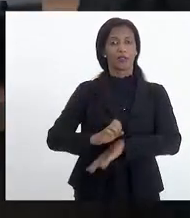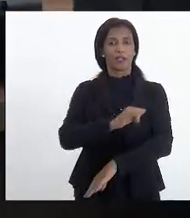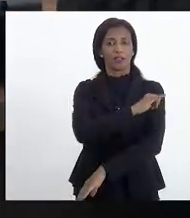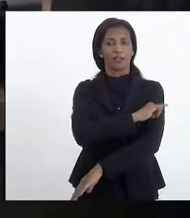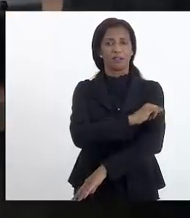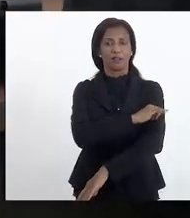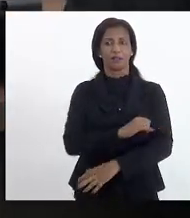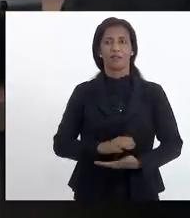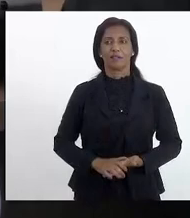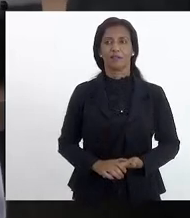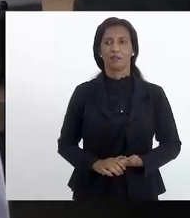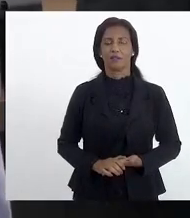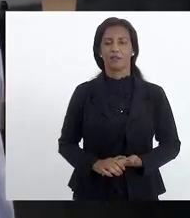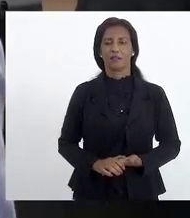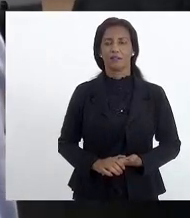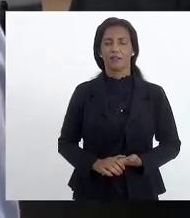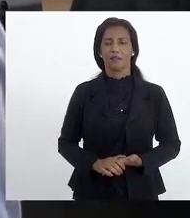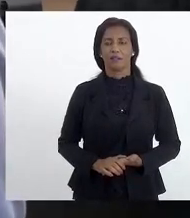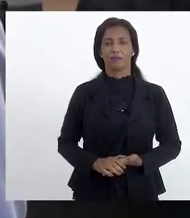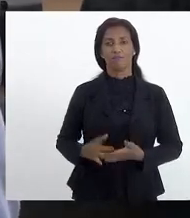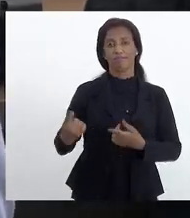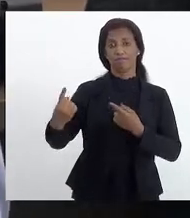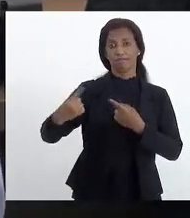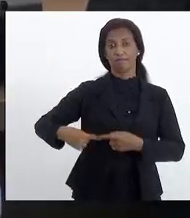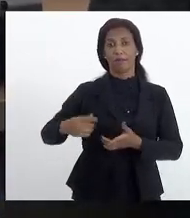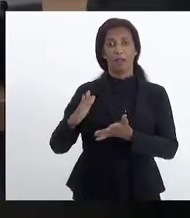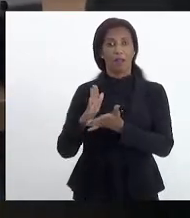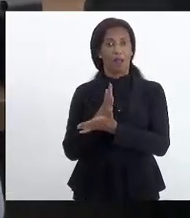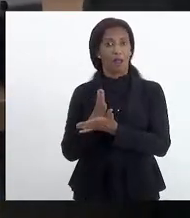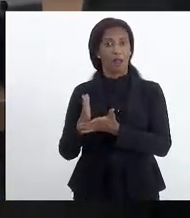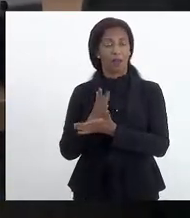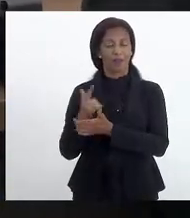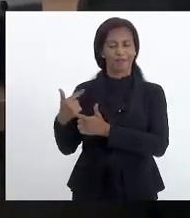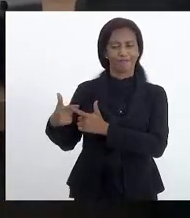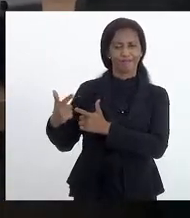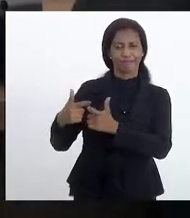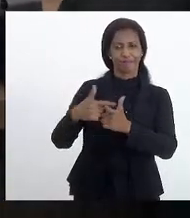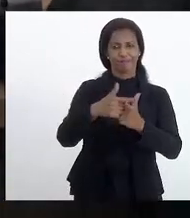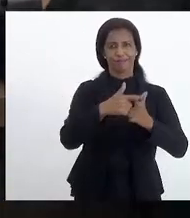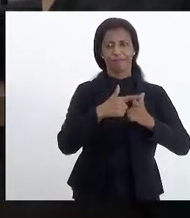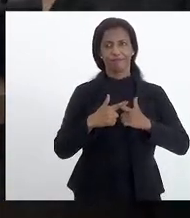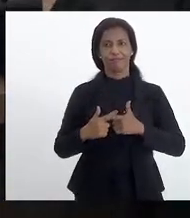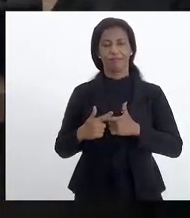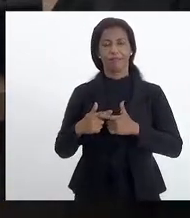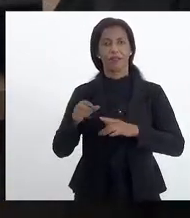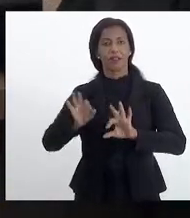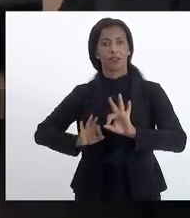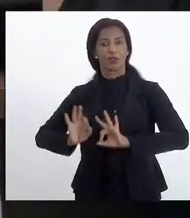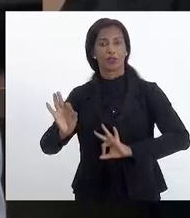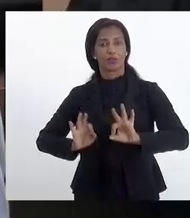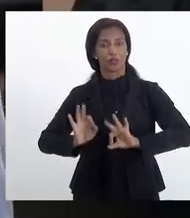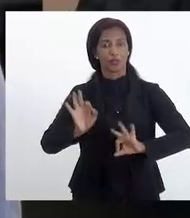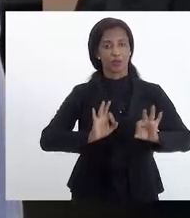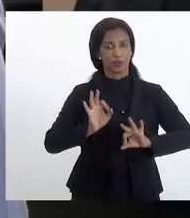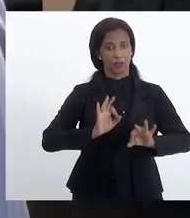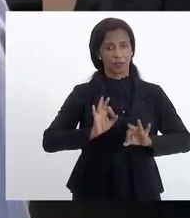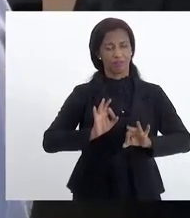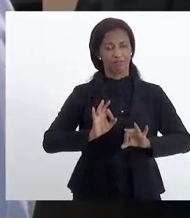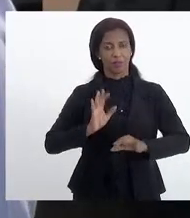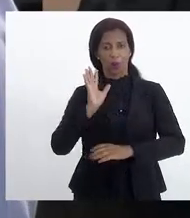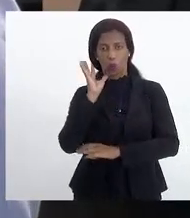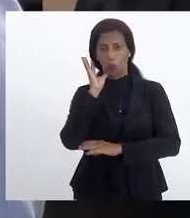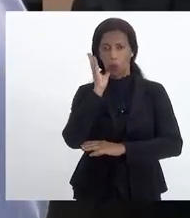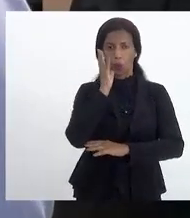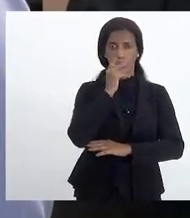Janeiro vai ter que enfrentar alguns dos dilemas que vêm, de alguma forma, postergando ao